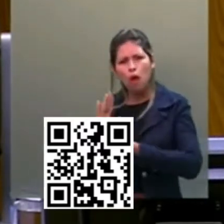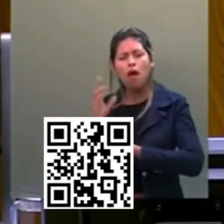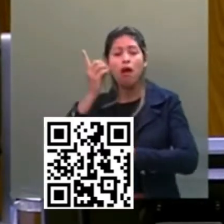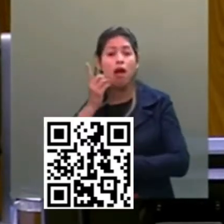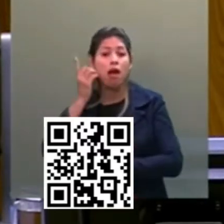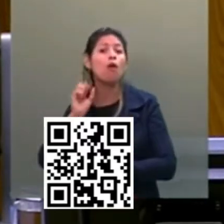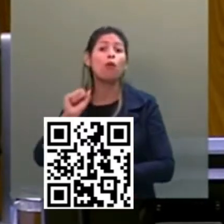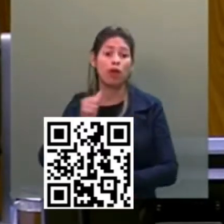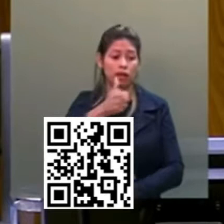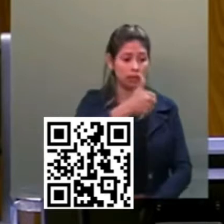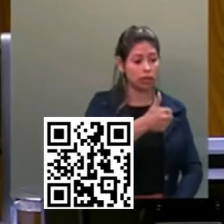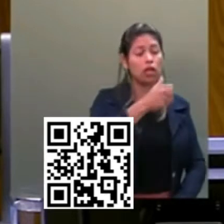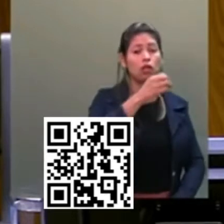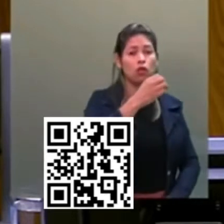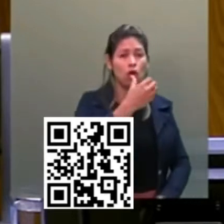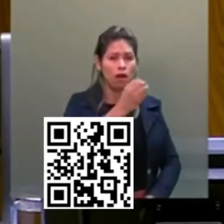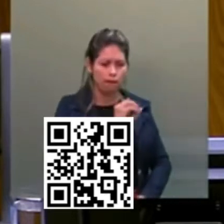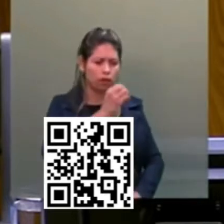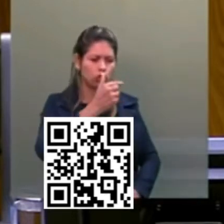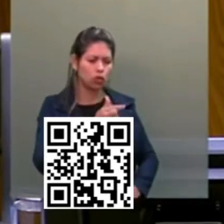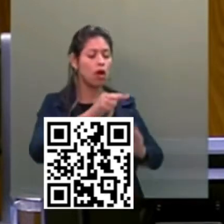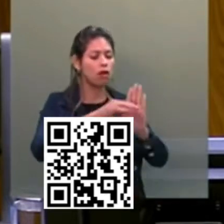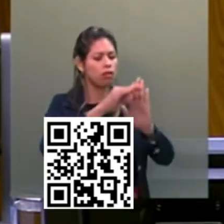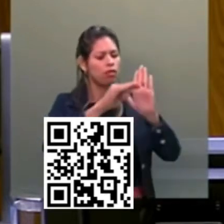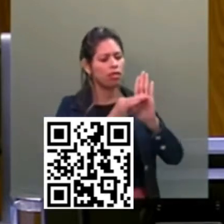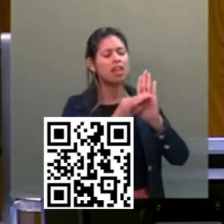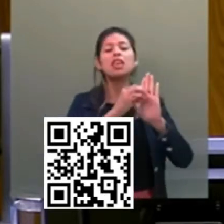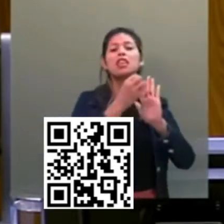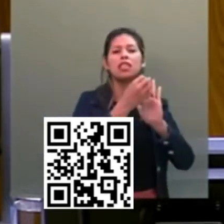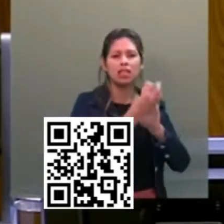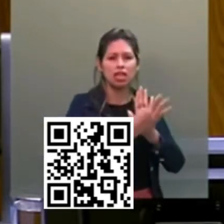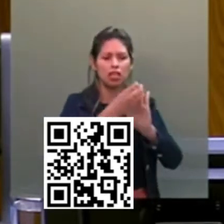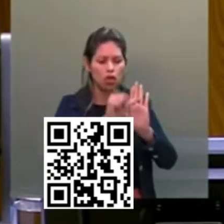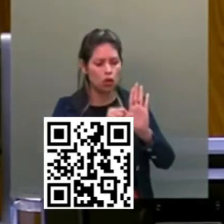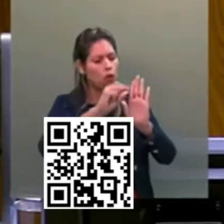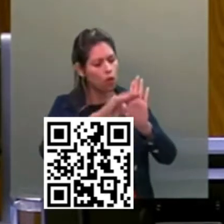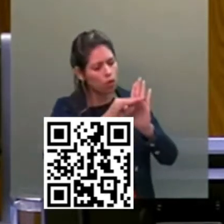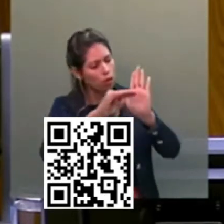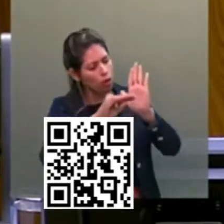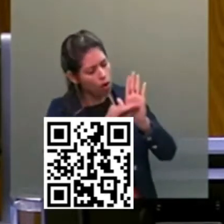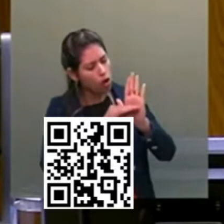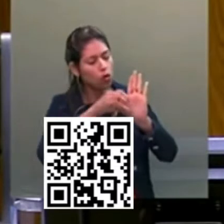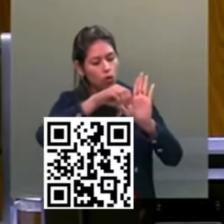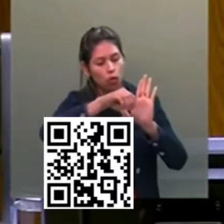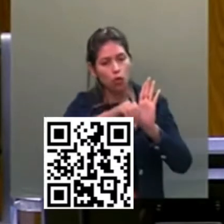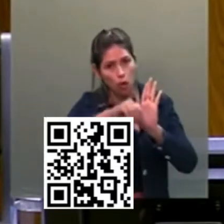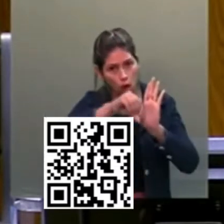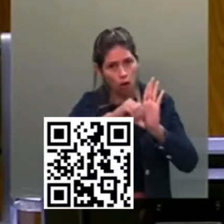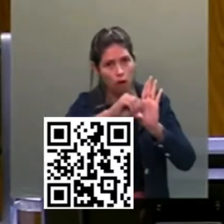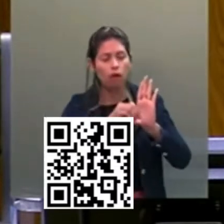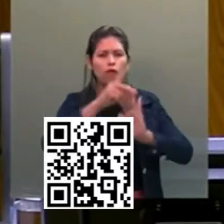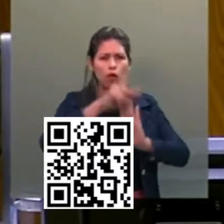123 projetos de lei, 38 medidas provisórias, 16 projetos de lei complementar, 9 propostas de